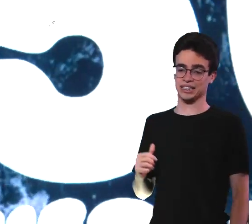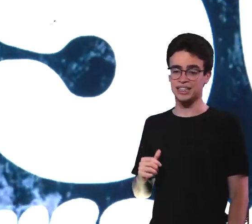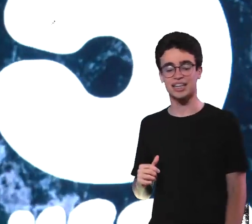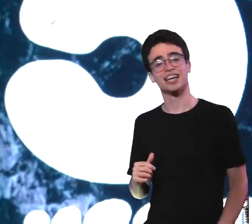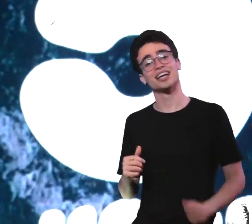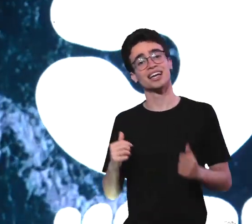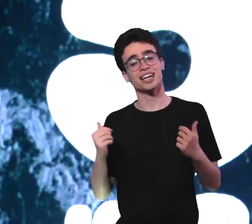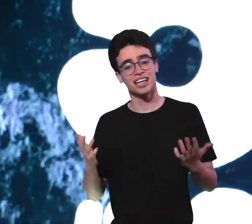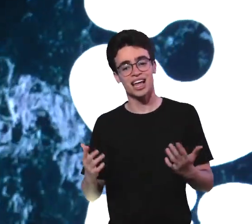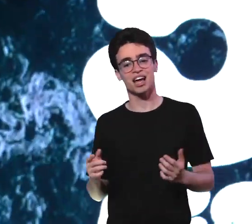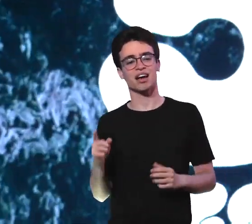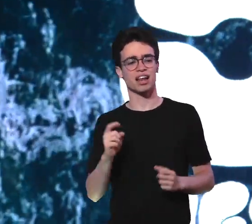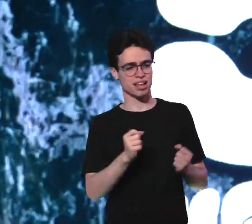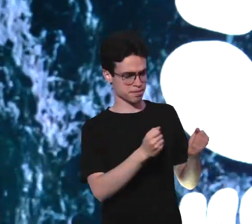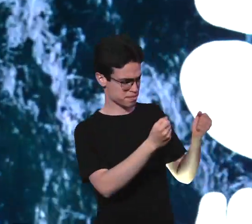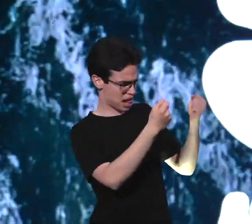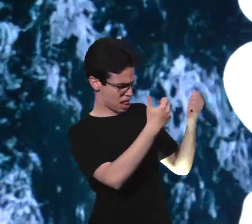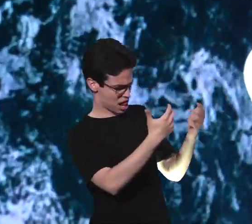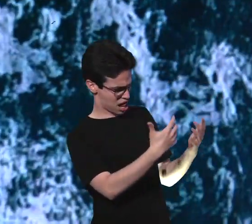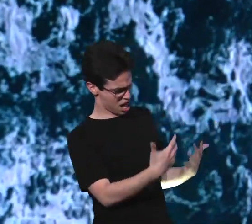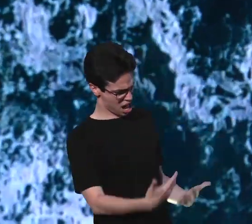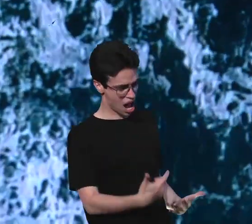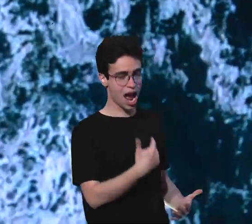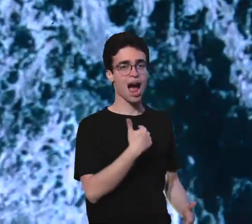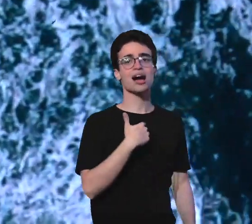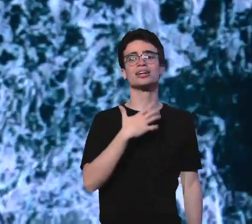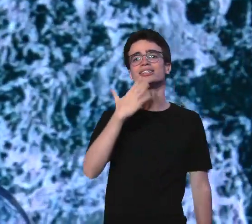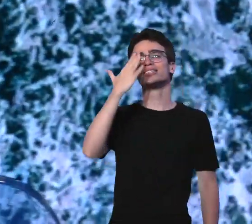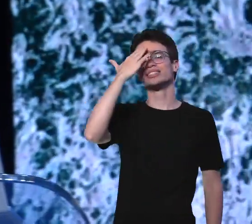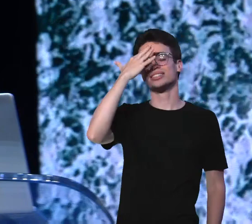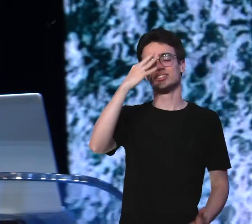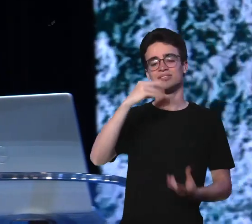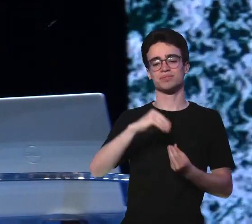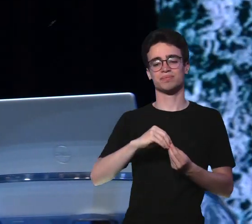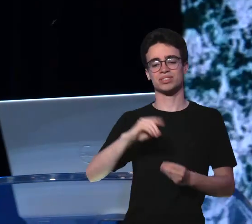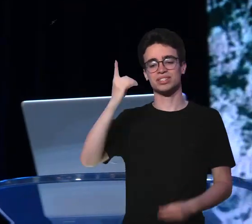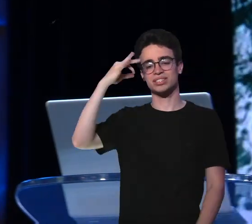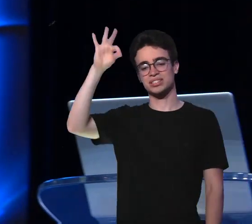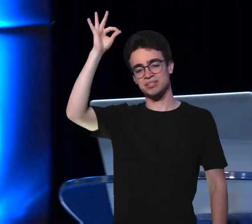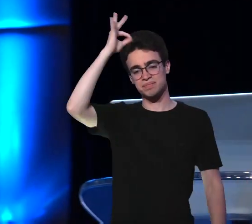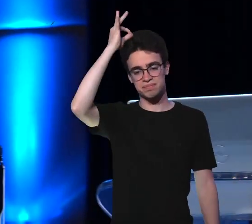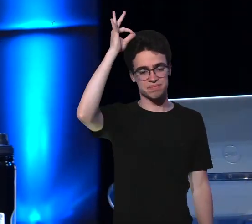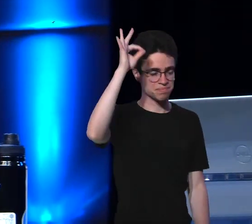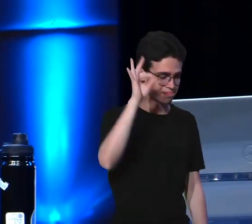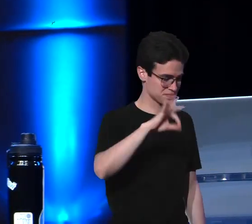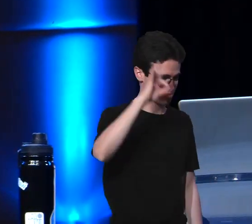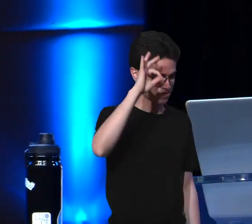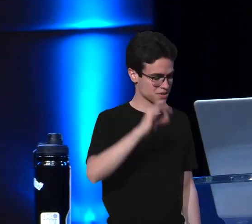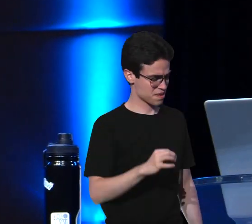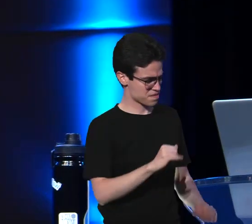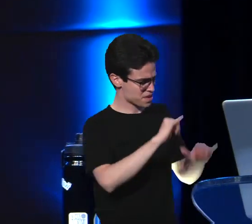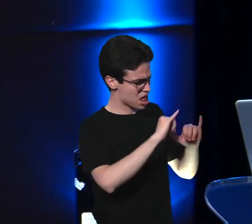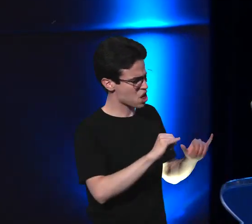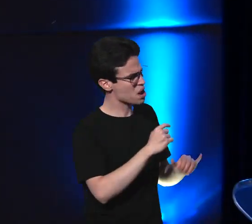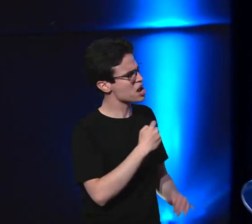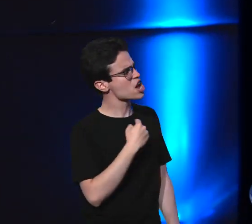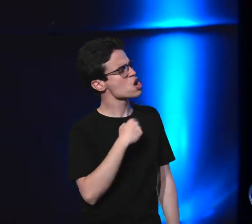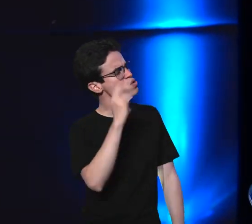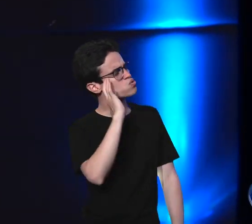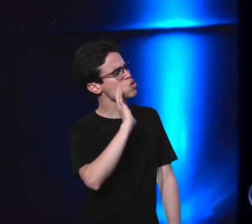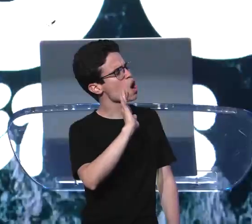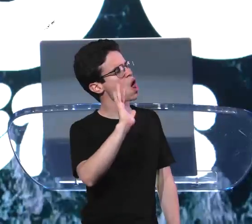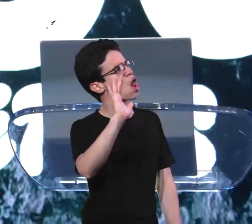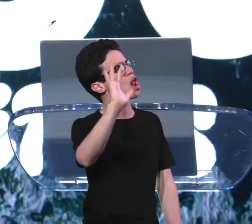Só que quando ela começou a falar, eu entendi que era o Espírito Santo falando. Ela falou que ela teve um sonho, e